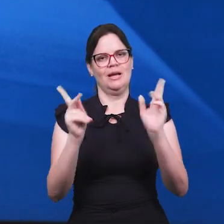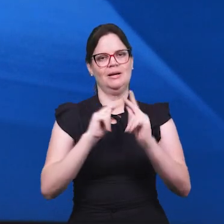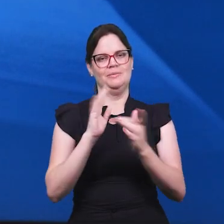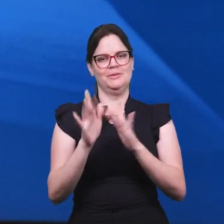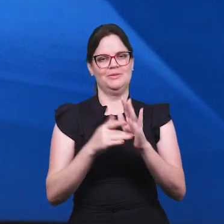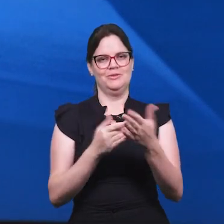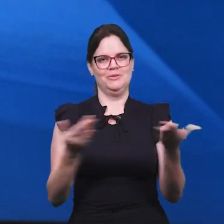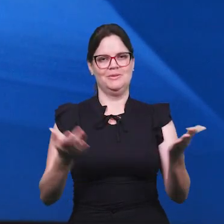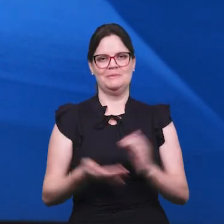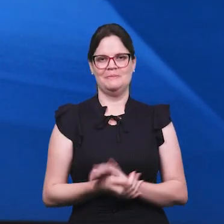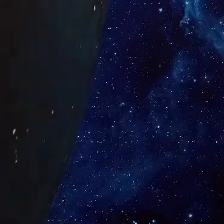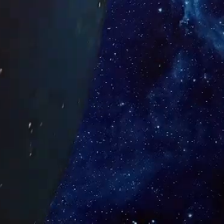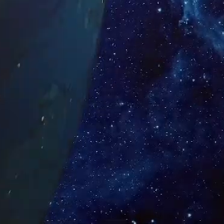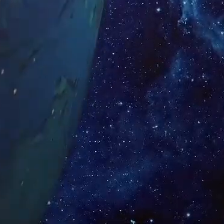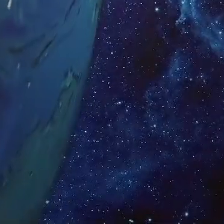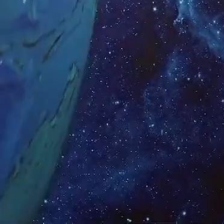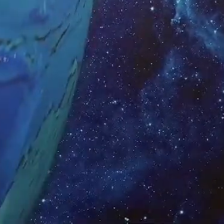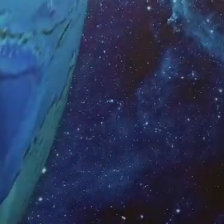e a paz do Senhor Jesus.